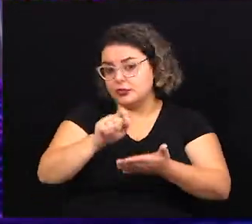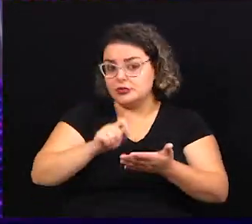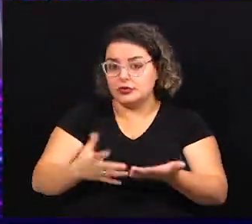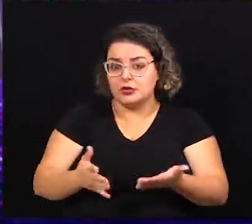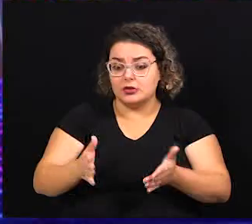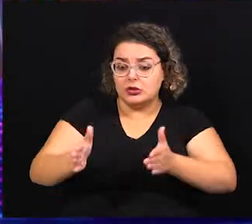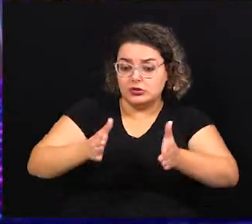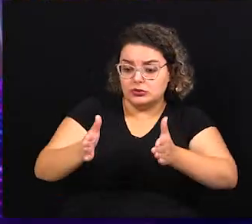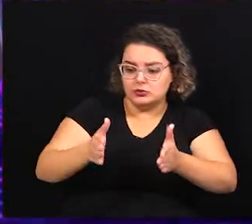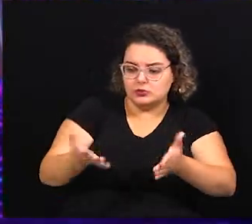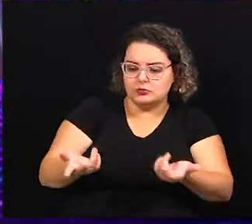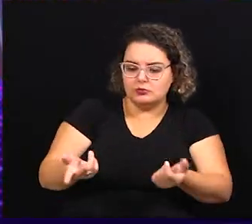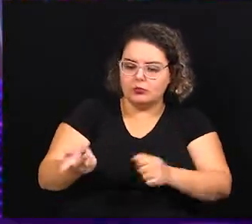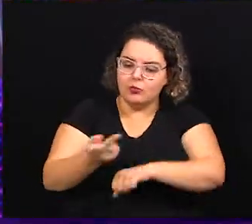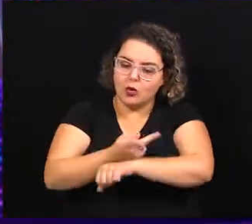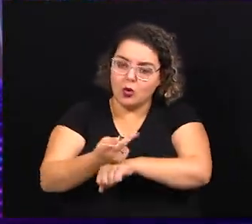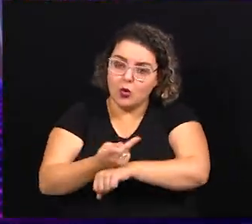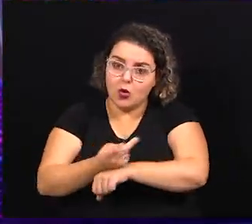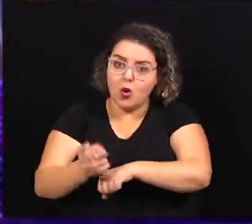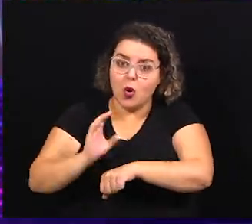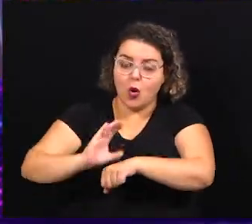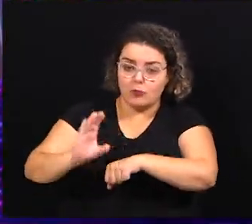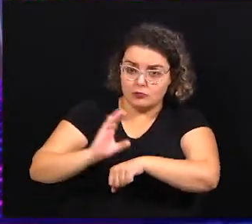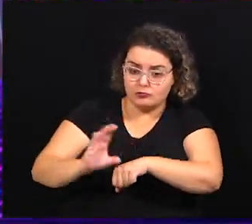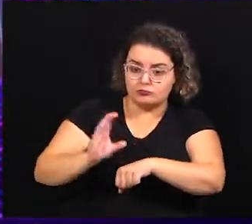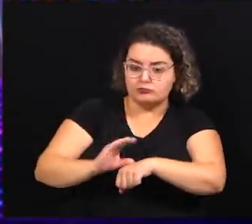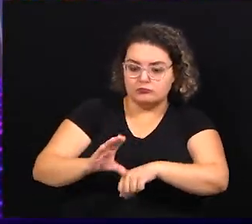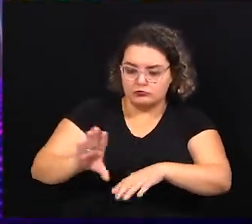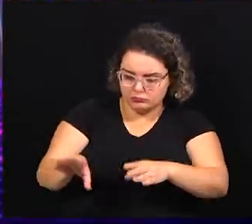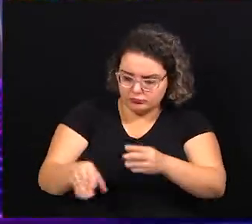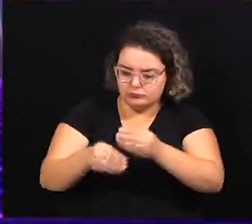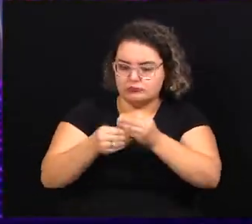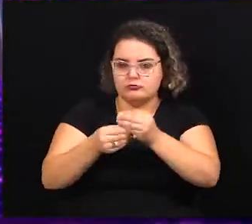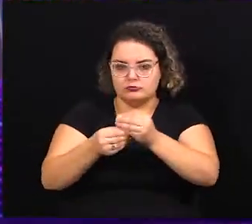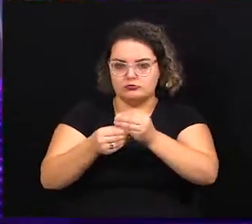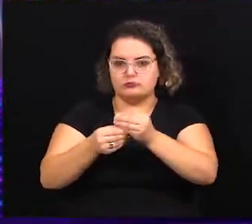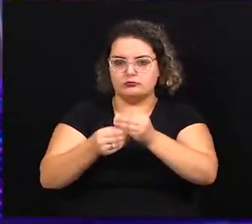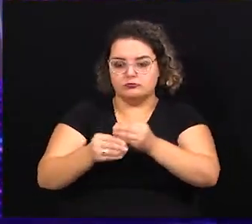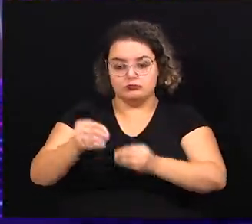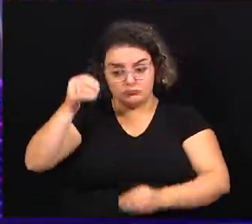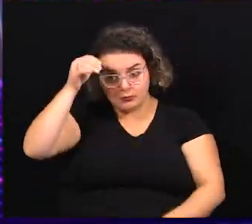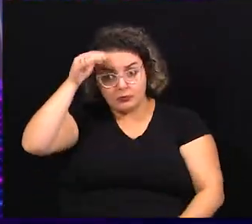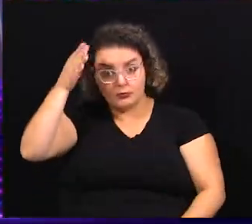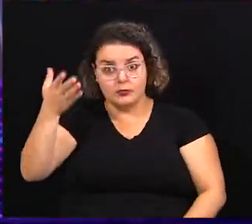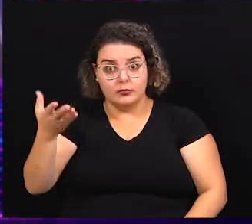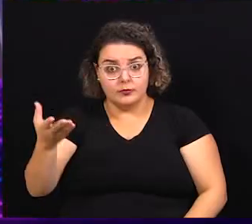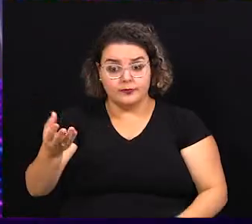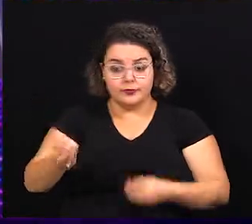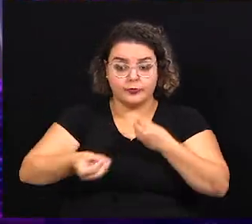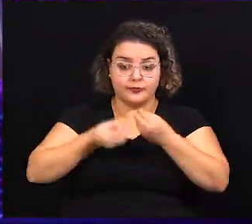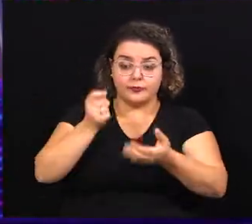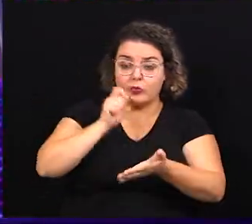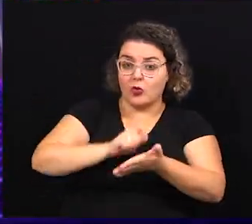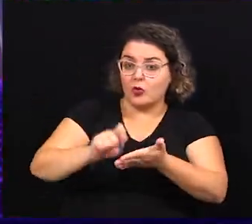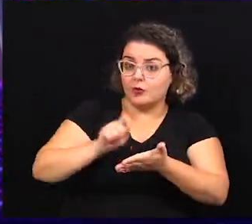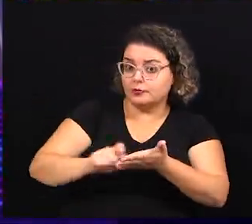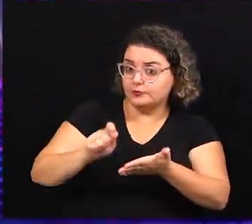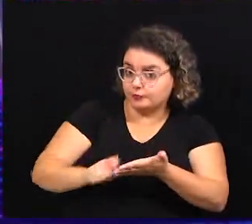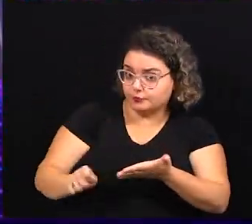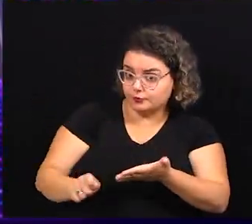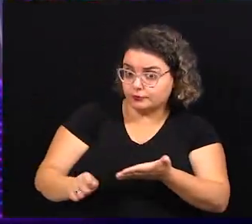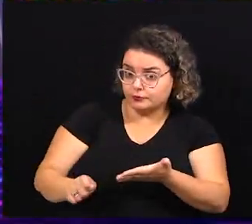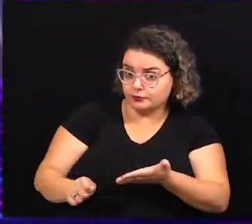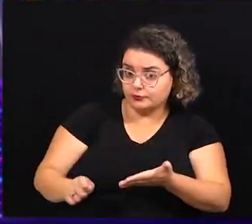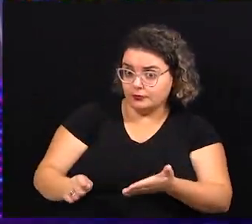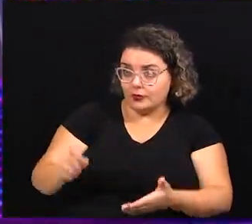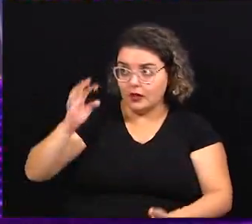escrever no futuro. E aí, depois de um tempo procurando alguns cursos para poder, né, acrescentar no meu currículo, eu descobri o curso de como escrever